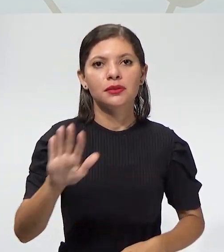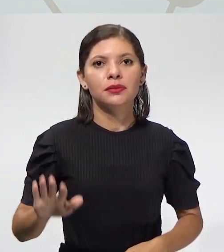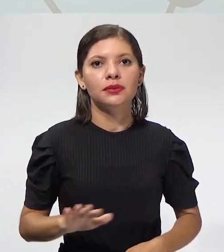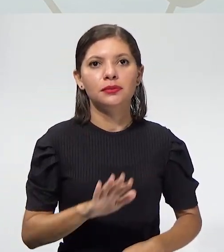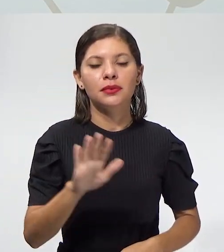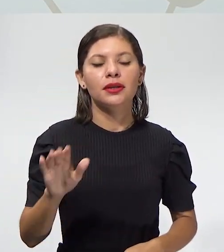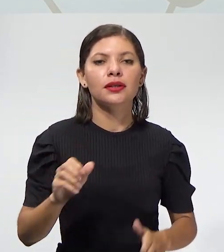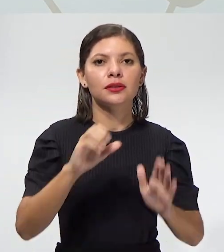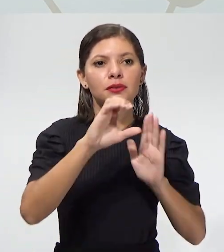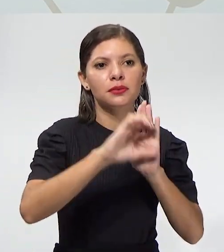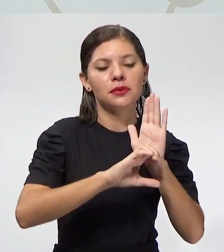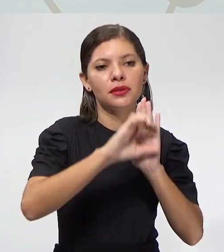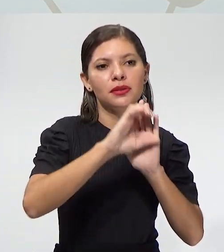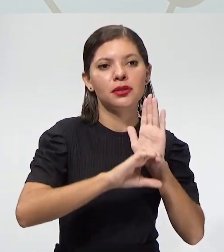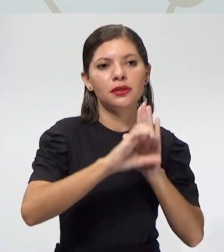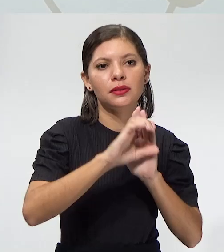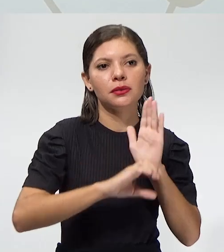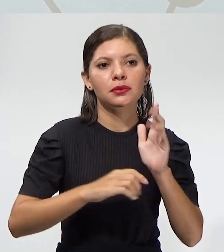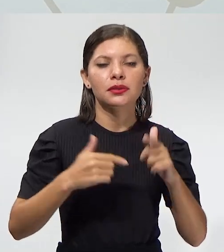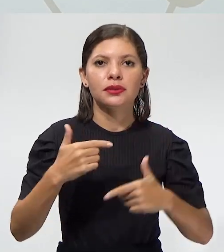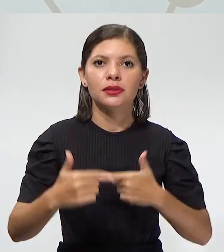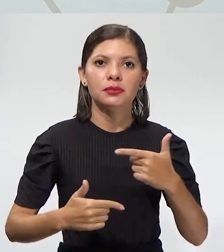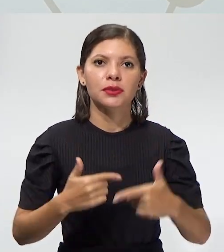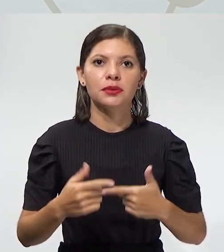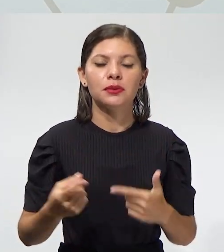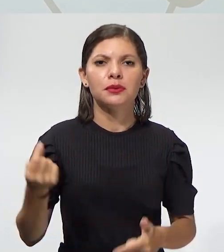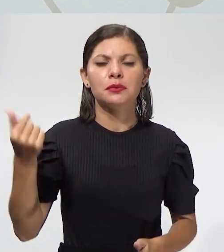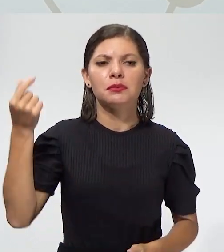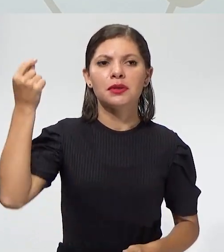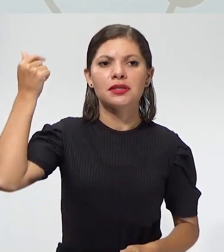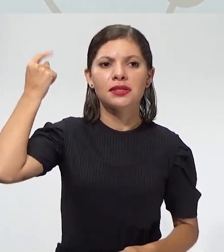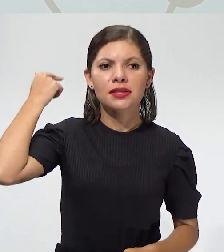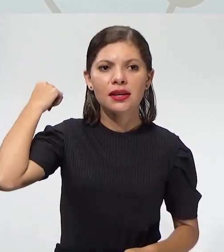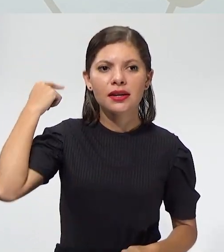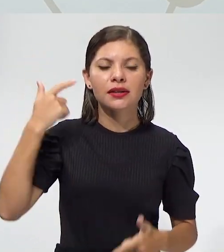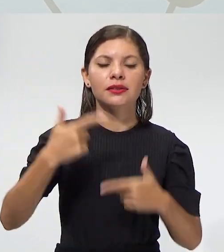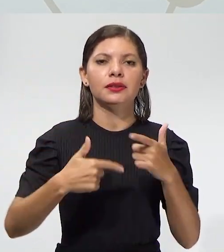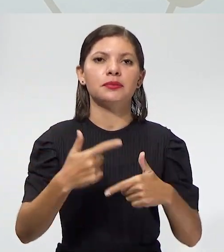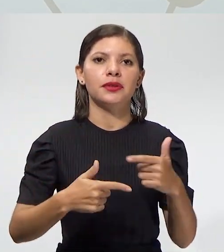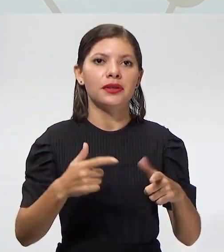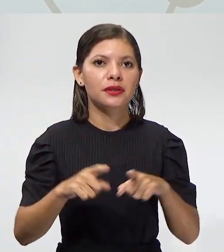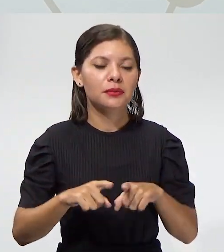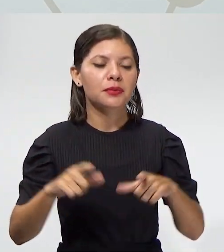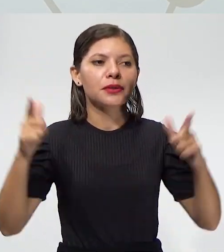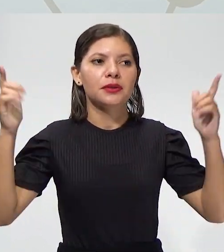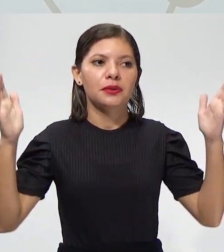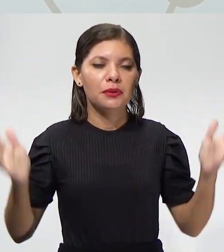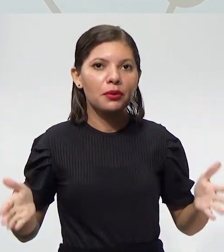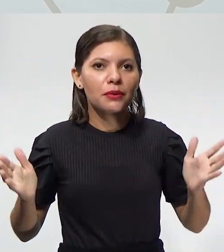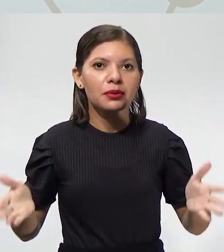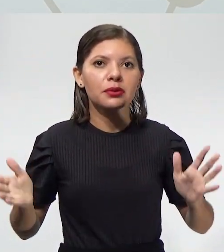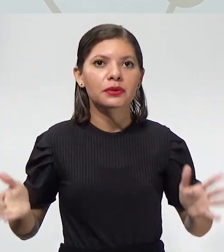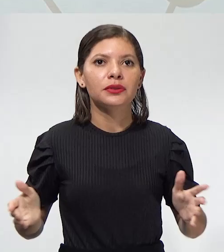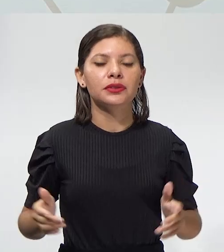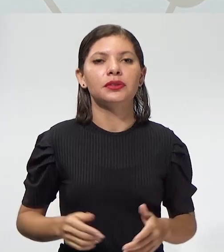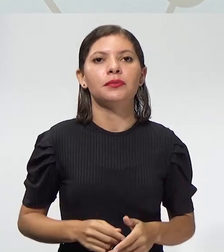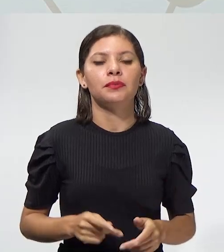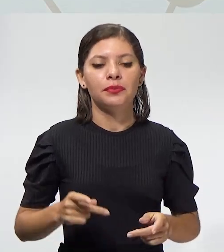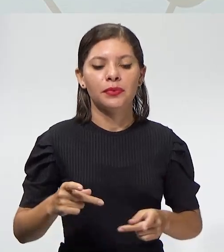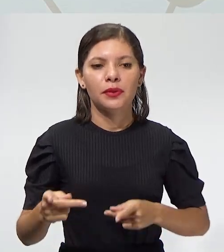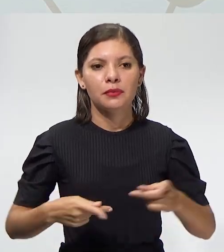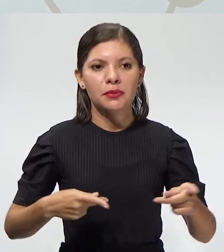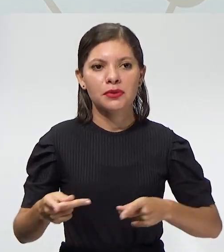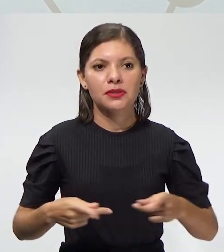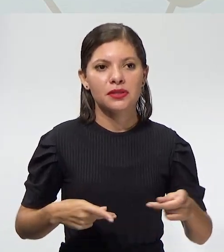muito conhecimento sobre a organização daquele espaço, sobre o currículo que se trabalhou no passado, que se